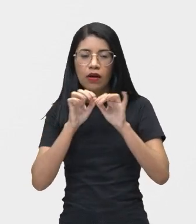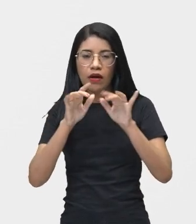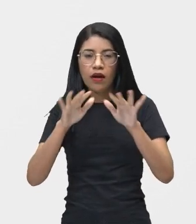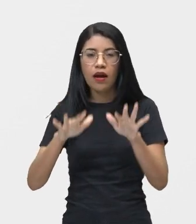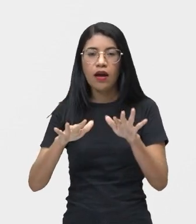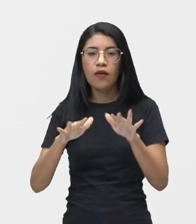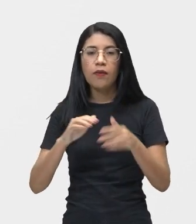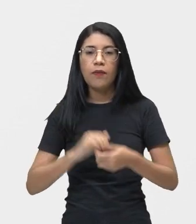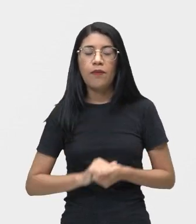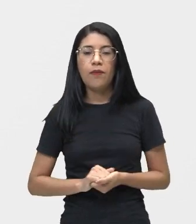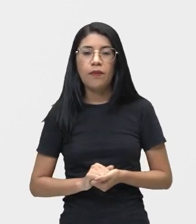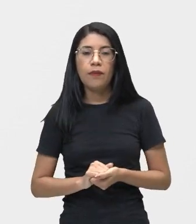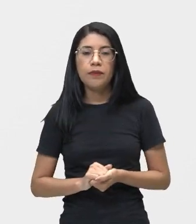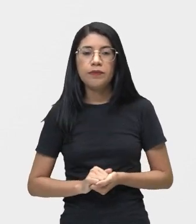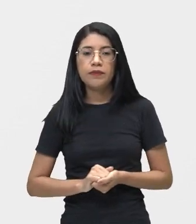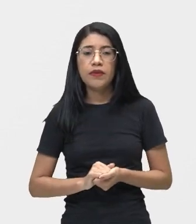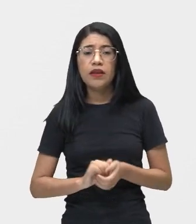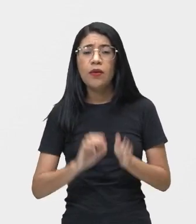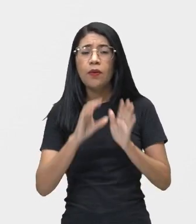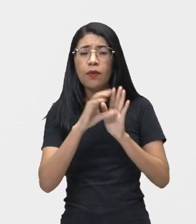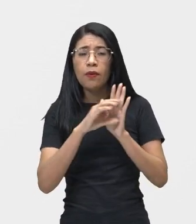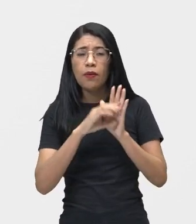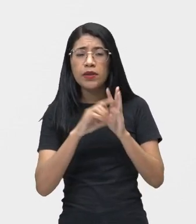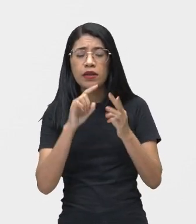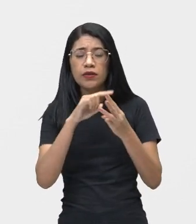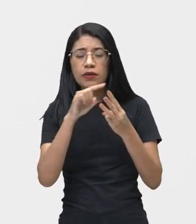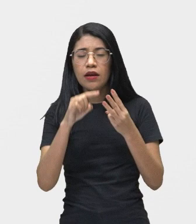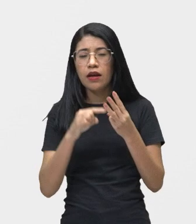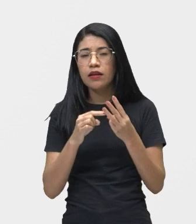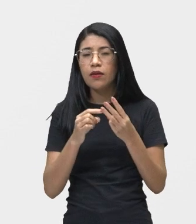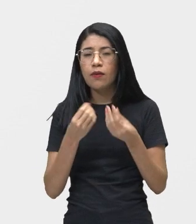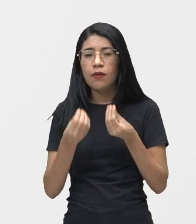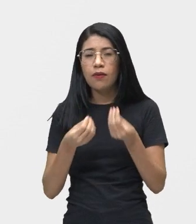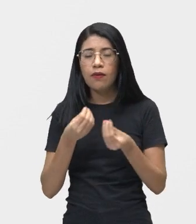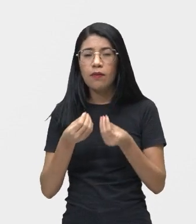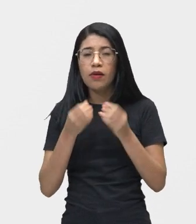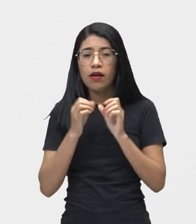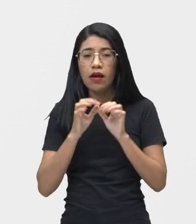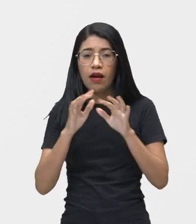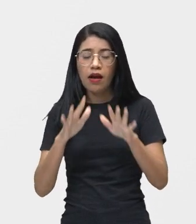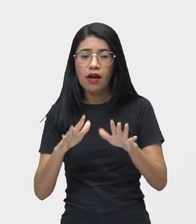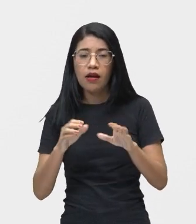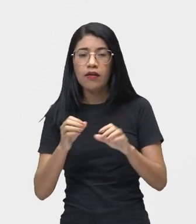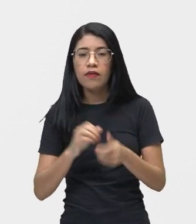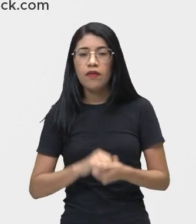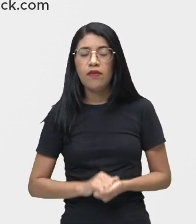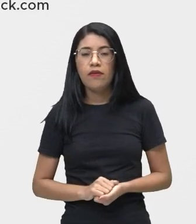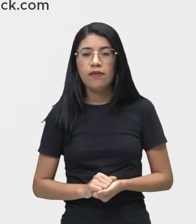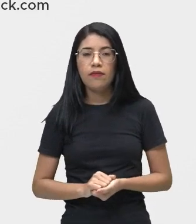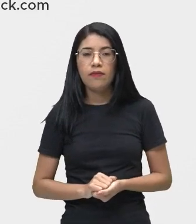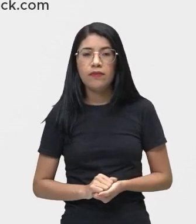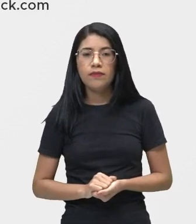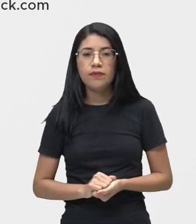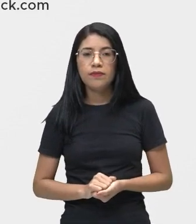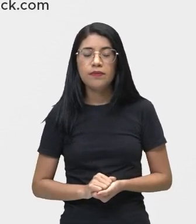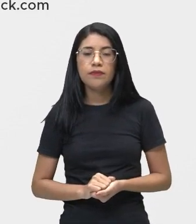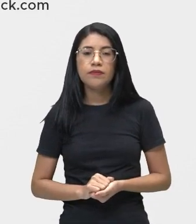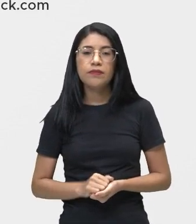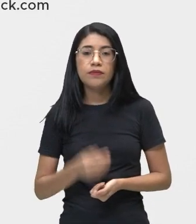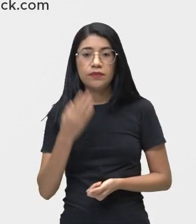agora definir o que é essa transmissão ou a propagação de calor. Olha